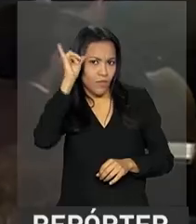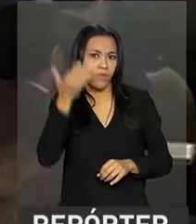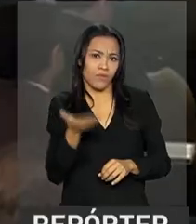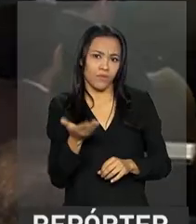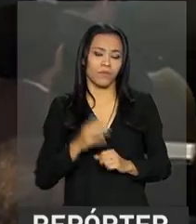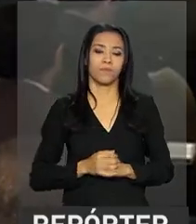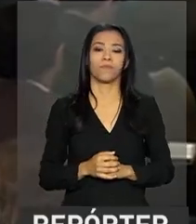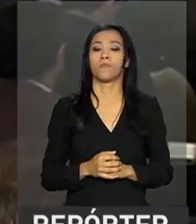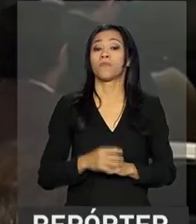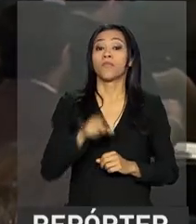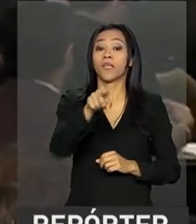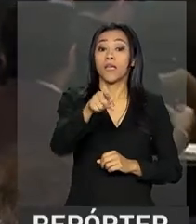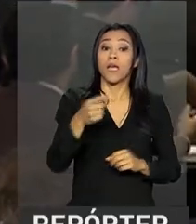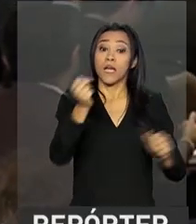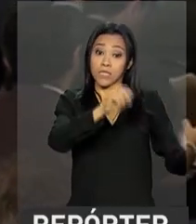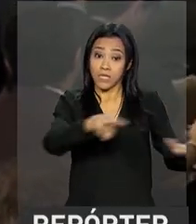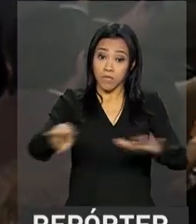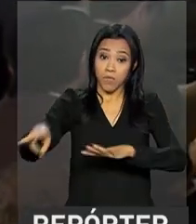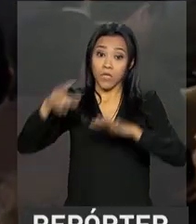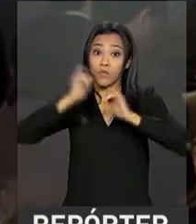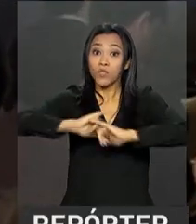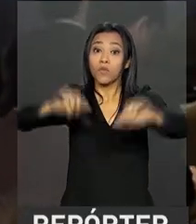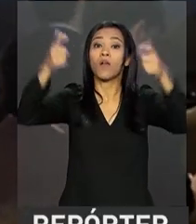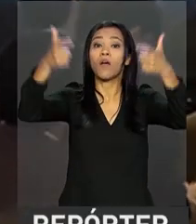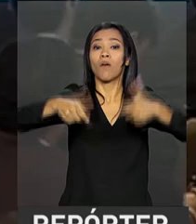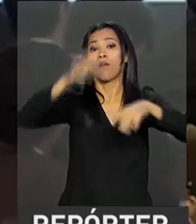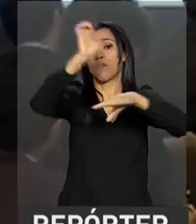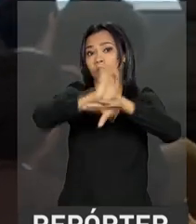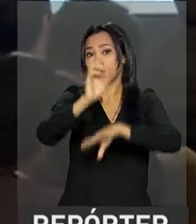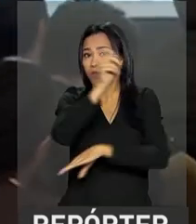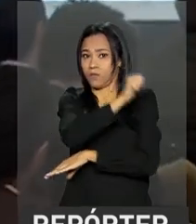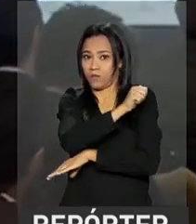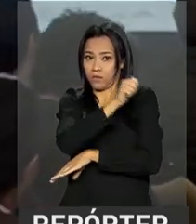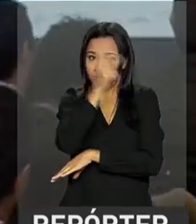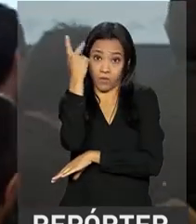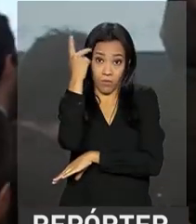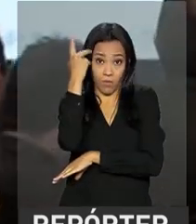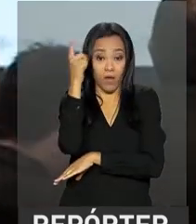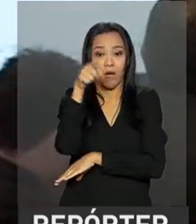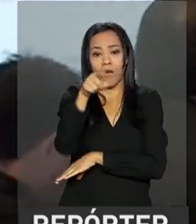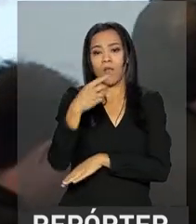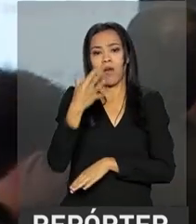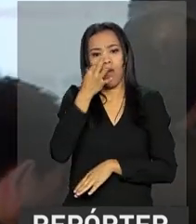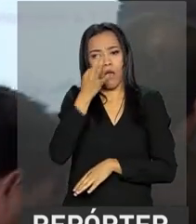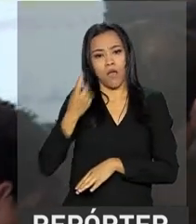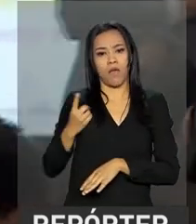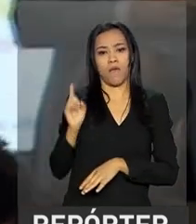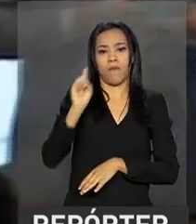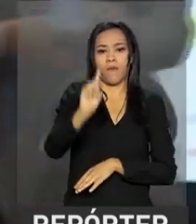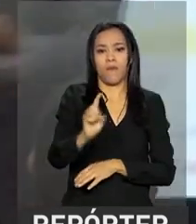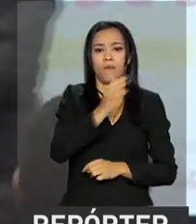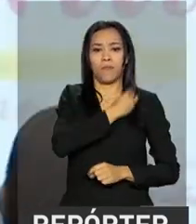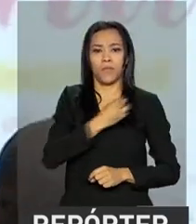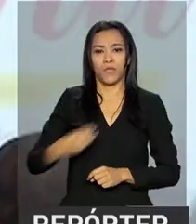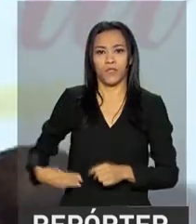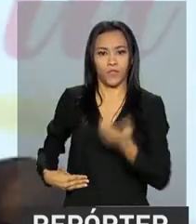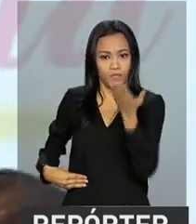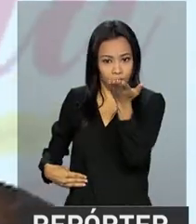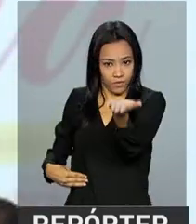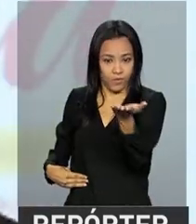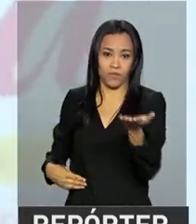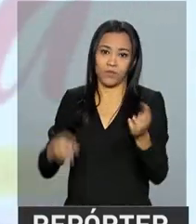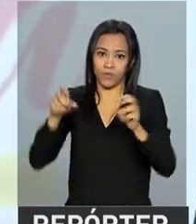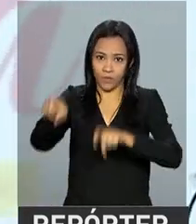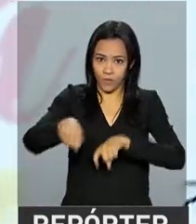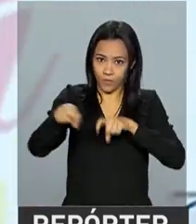nem as ações da semana foram lançadas em são paulo em evento com a presença do ministro da agricultura pecuária e abastecimento blairo